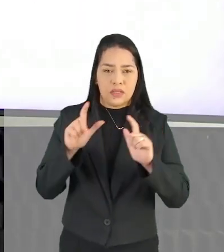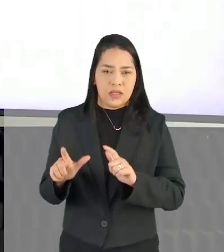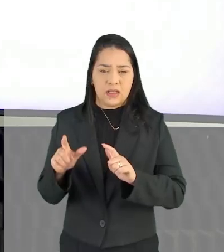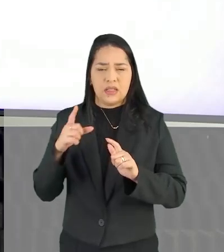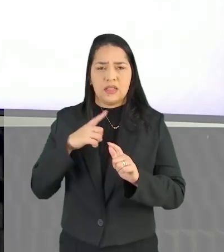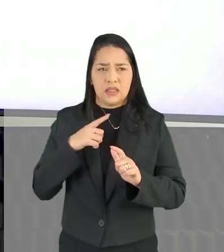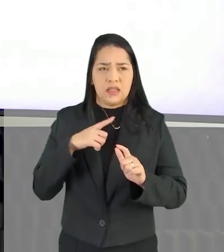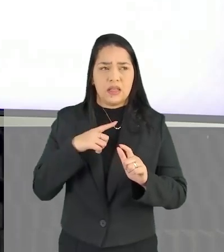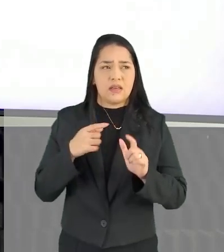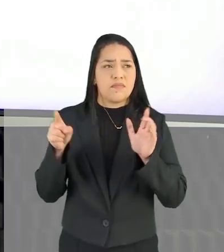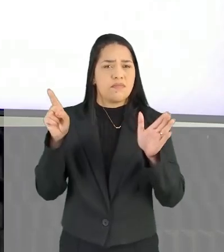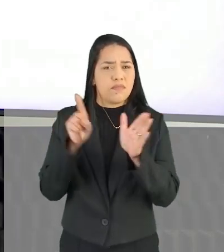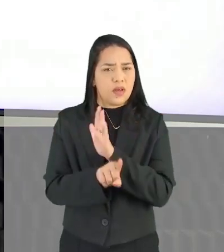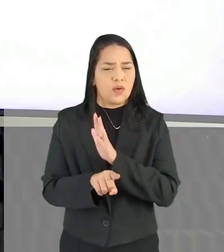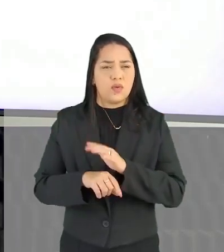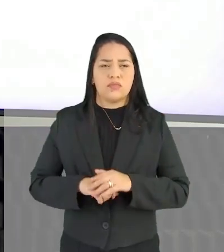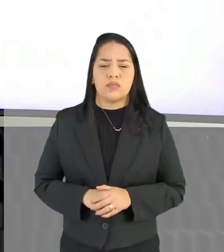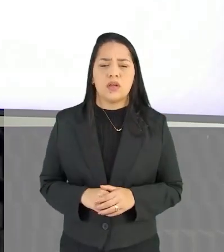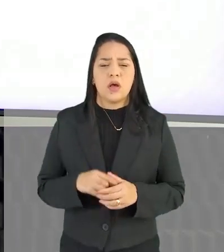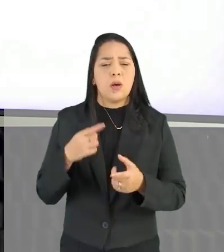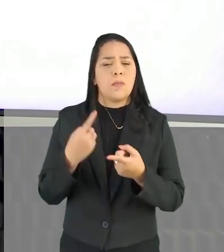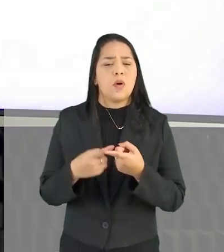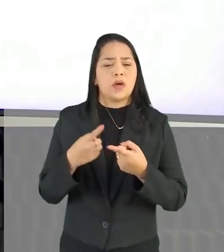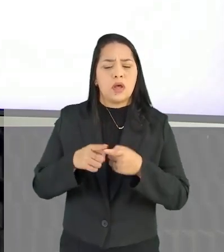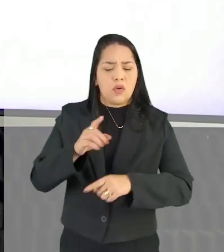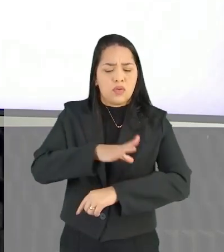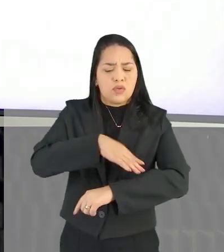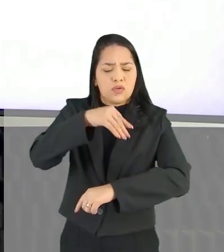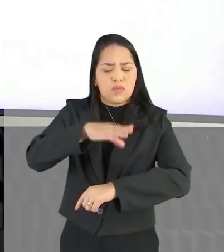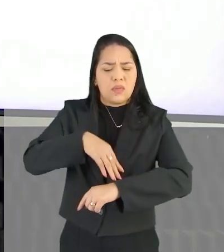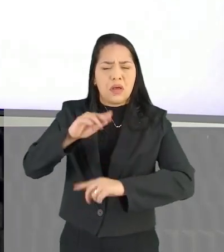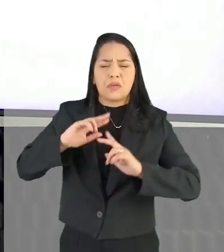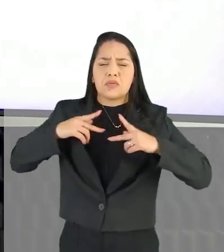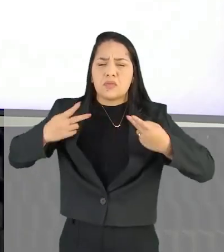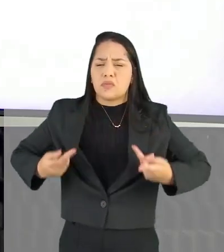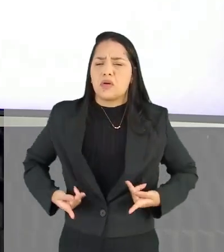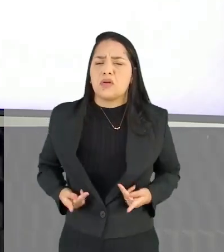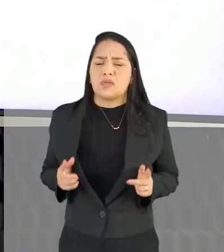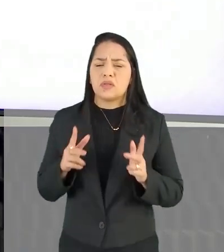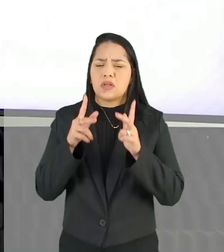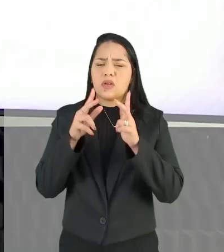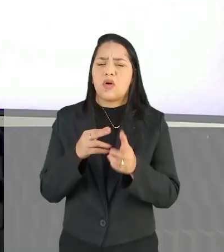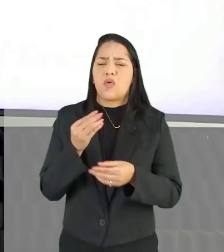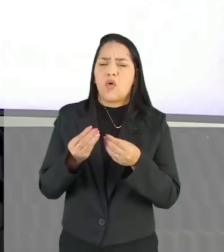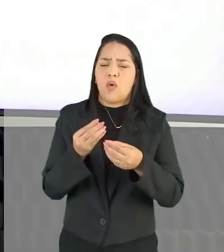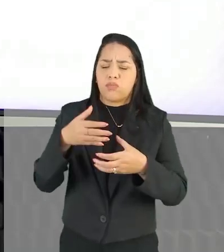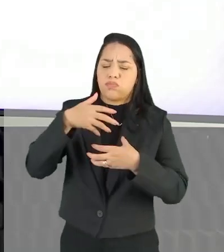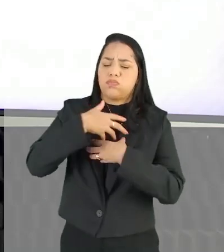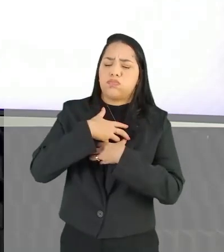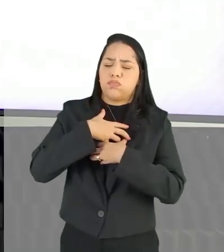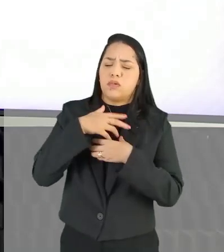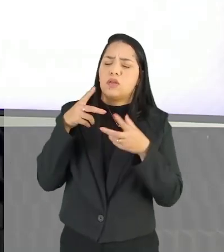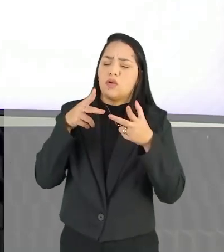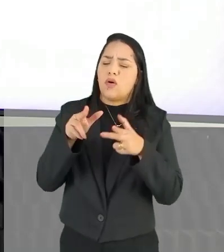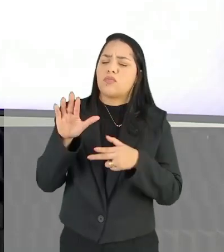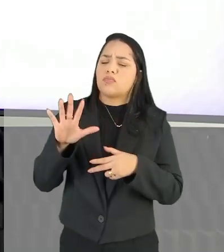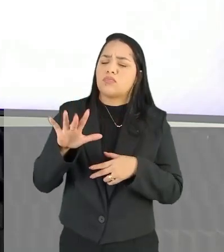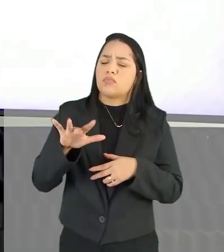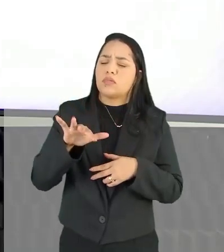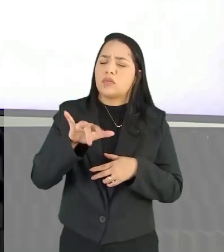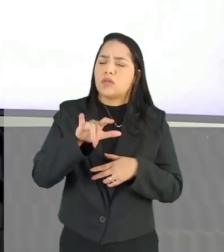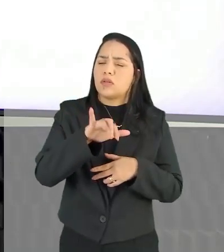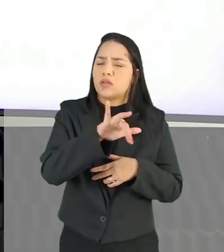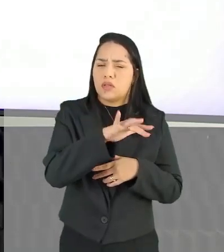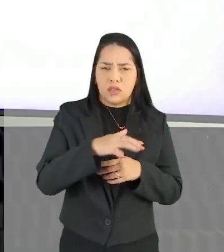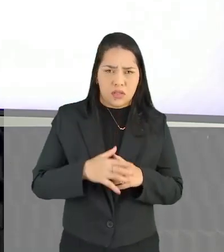e tem uma parte que ele pergunta aqui. E por que os pelos humanos não são tão eficientes como órgãos sensoriais como os das